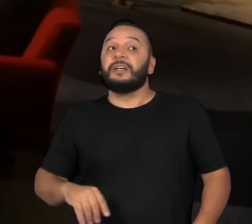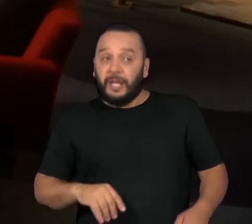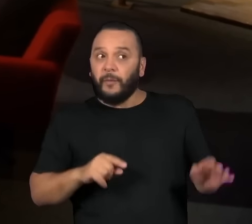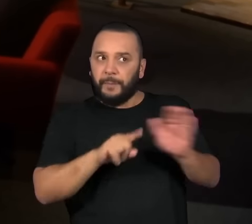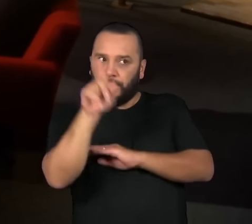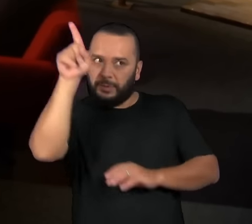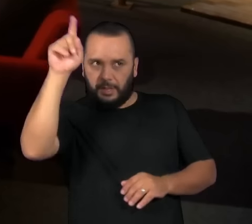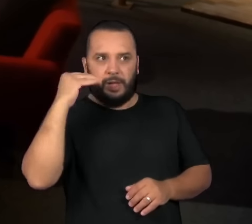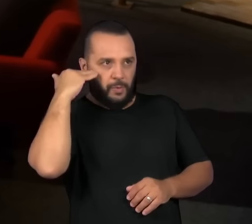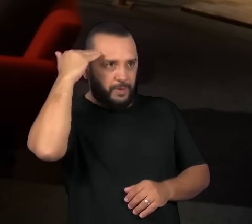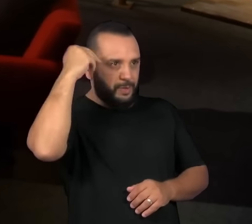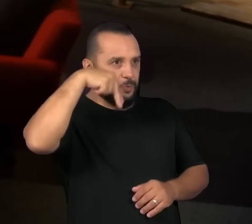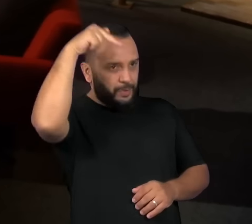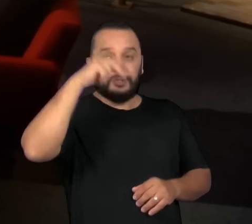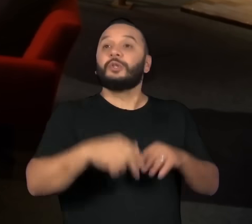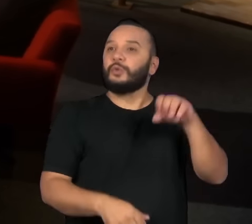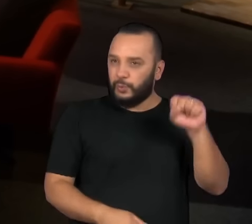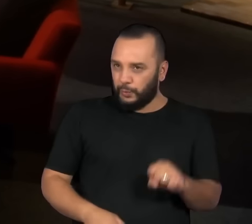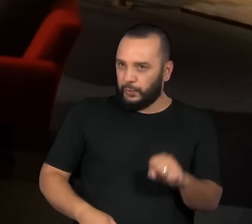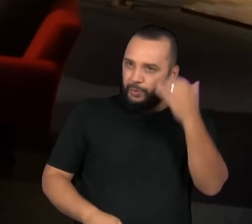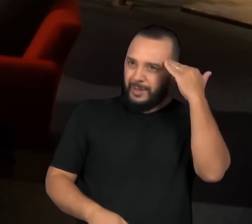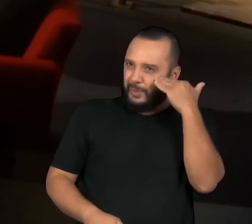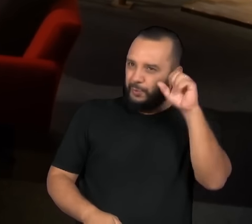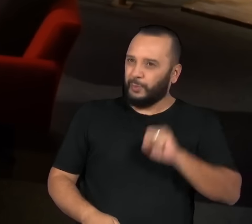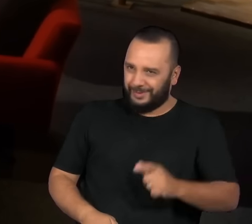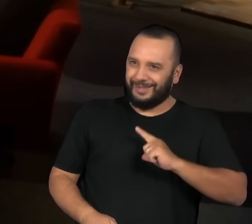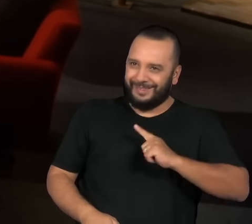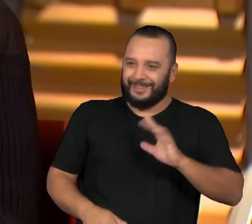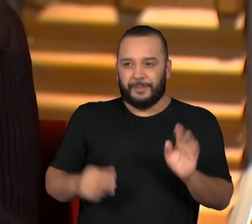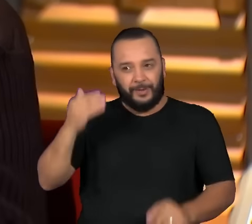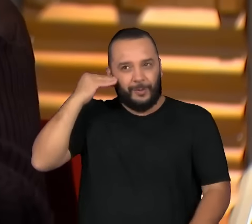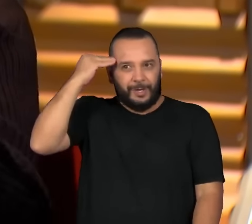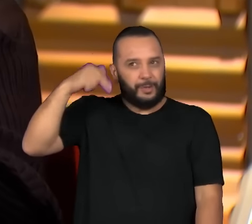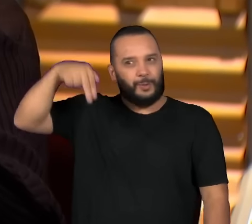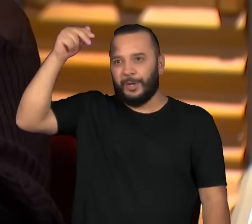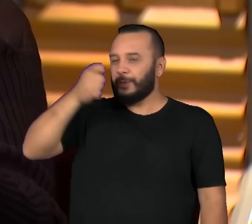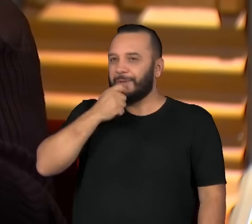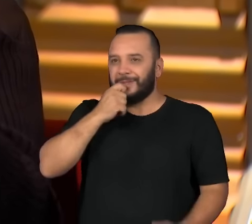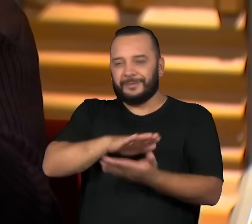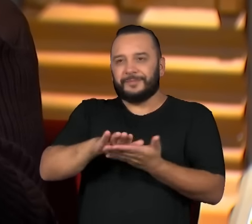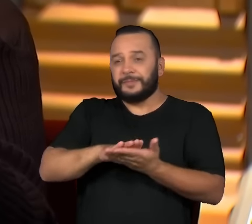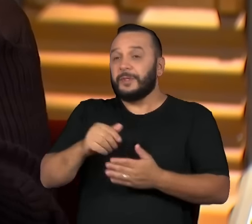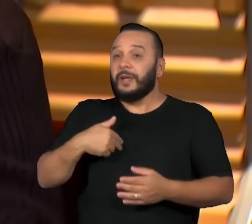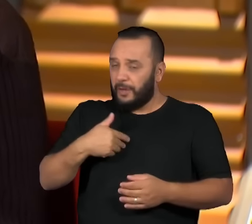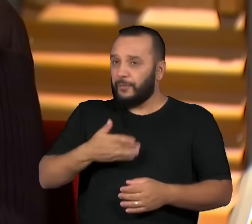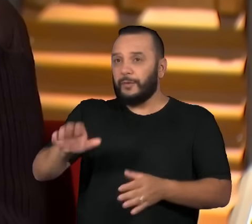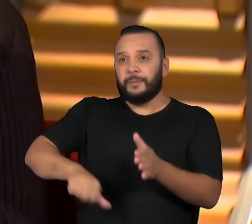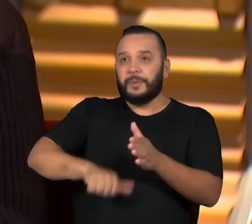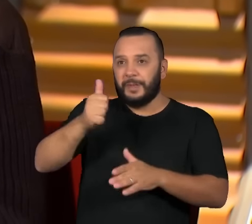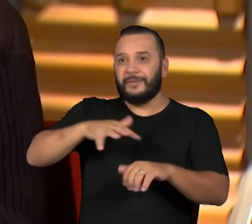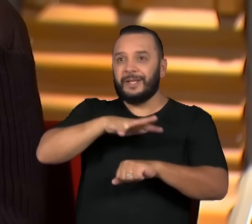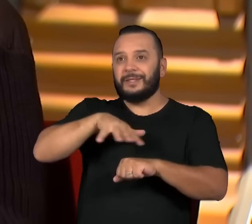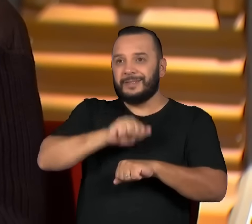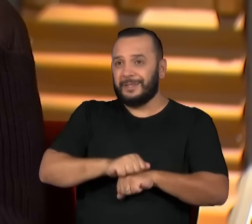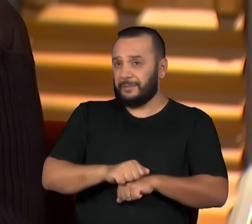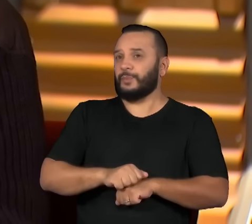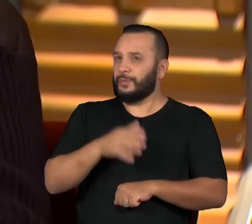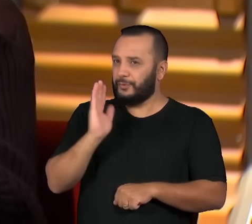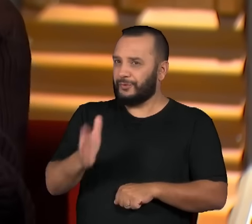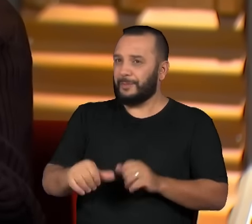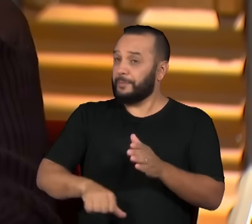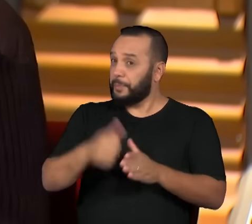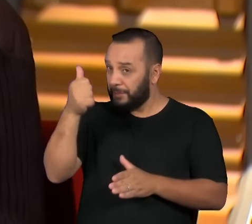Não. Não. Coreia do Sul, sim, mas Coreia do Norte ainda não. Nós vamos para Singapura agora pela primeira vez, que